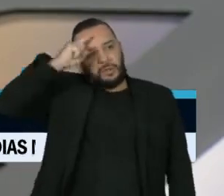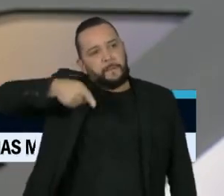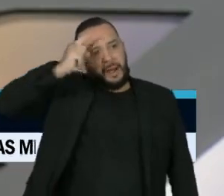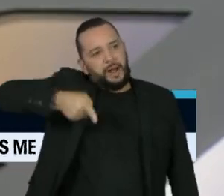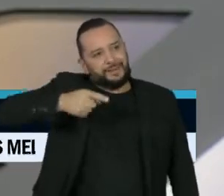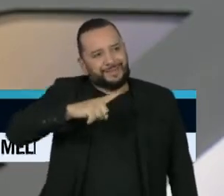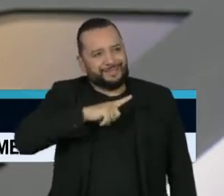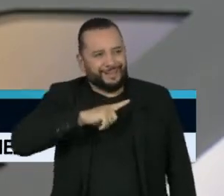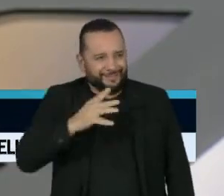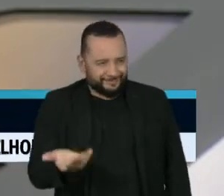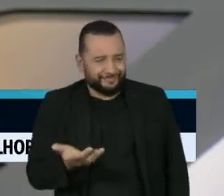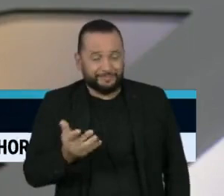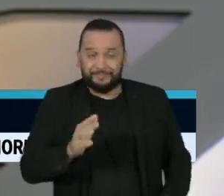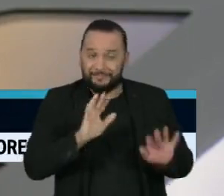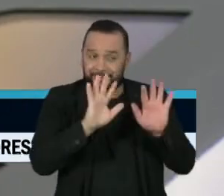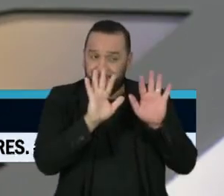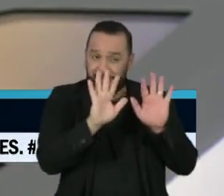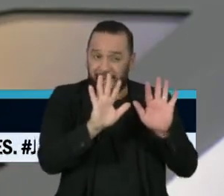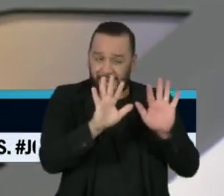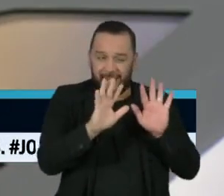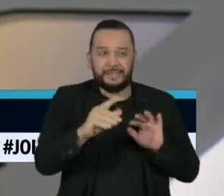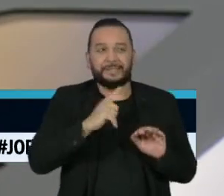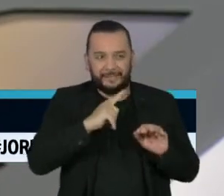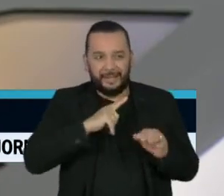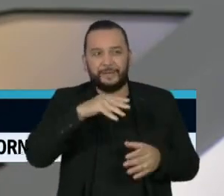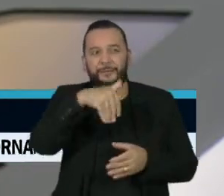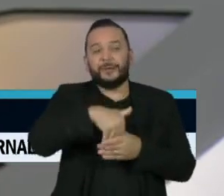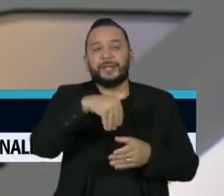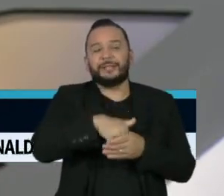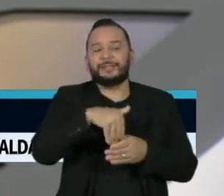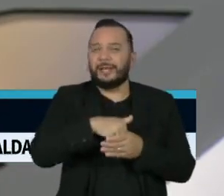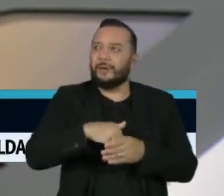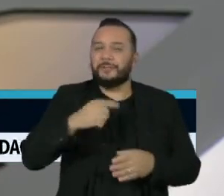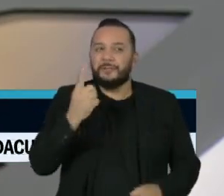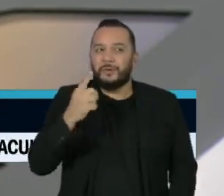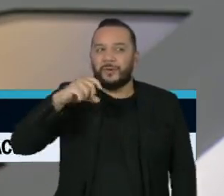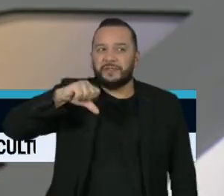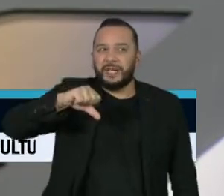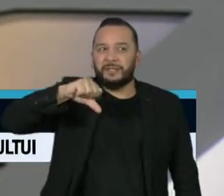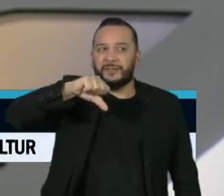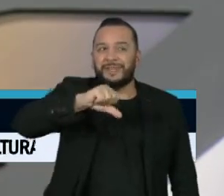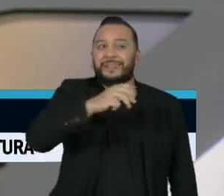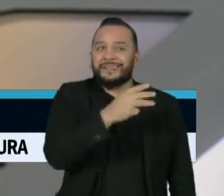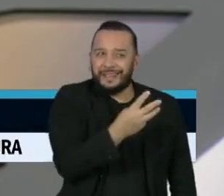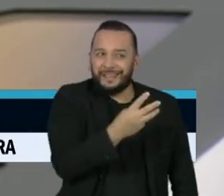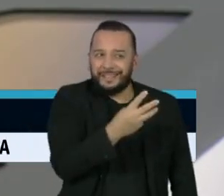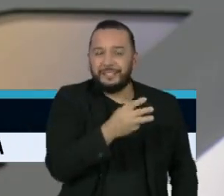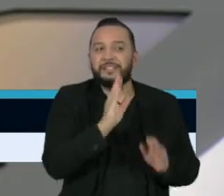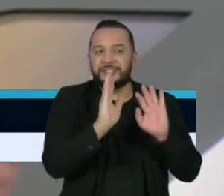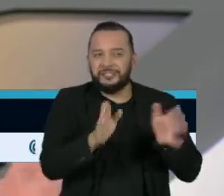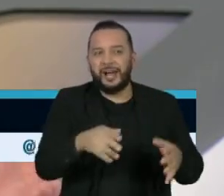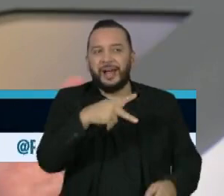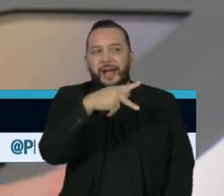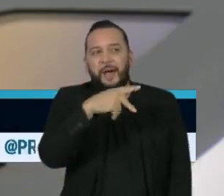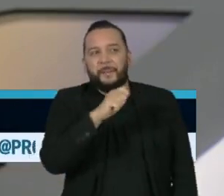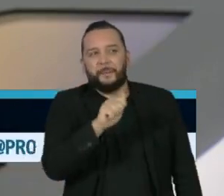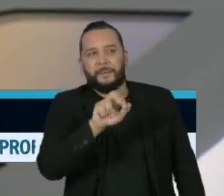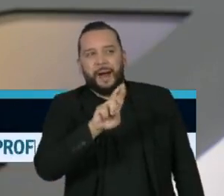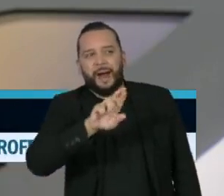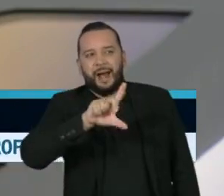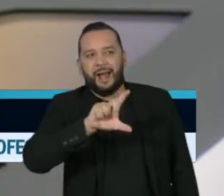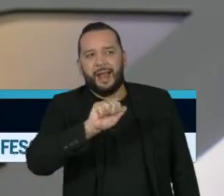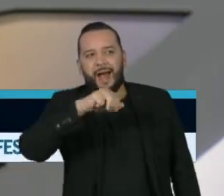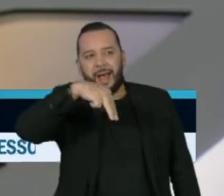Porém, teve uma emenda, teve o plebiscito em 93 e o parlamentarismo foi derrotado. Então, em primeiro lugar, eu